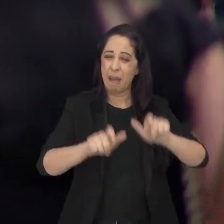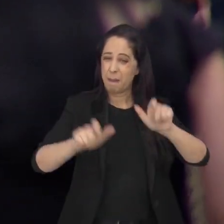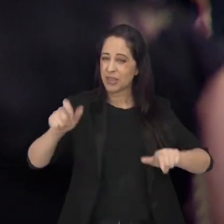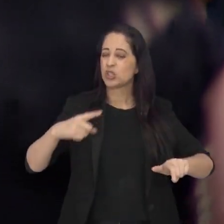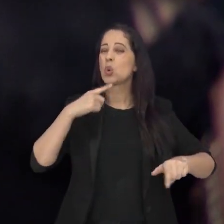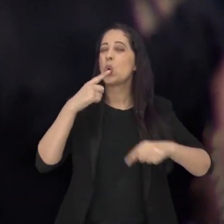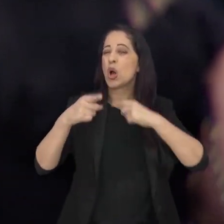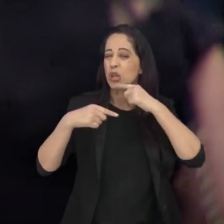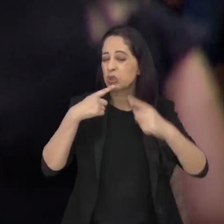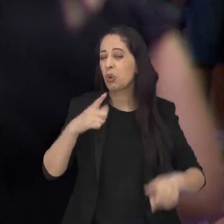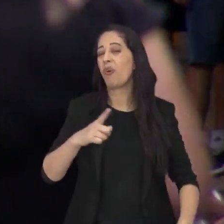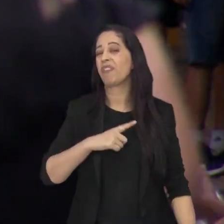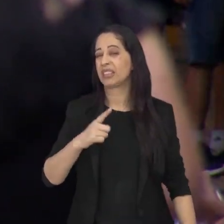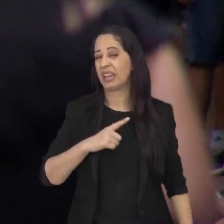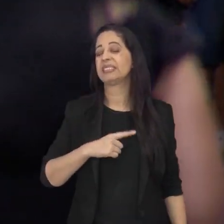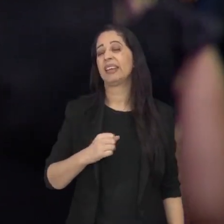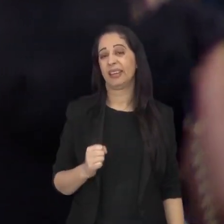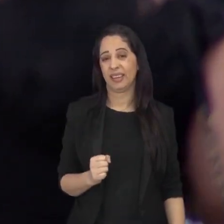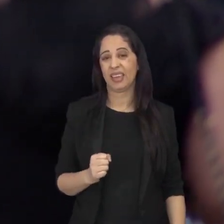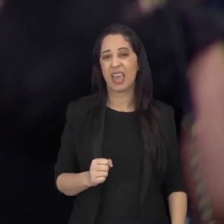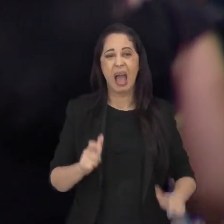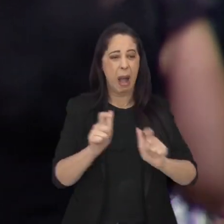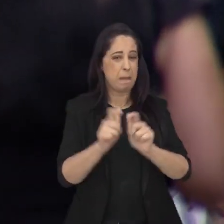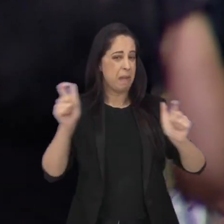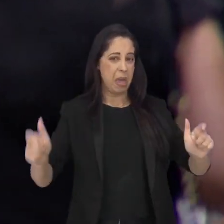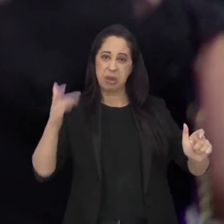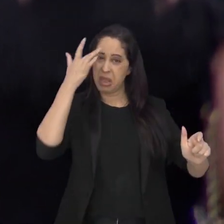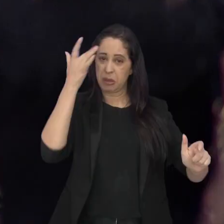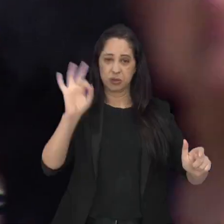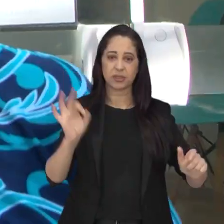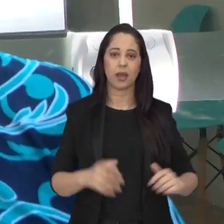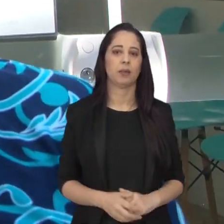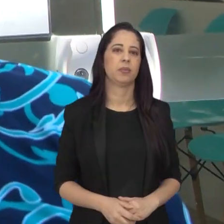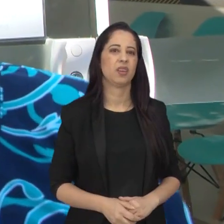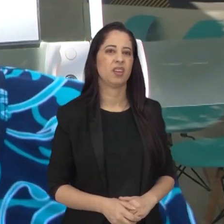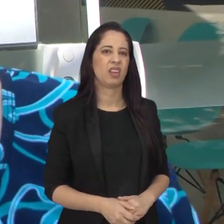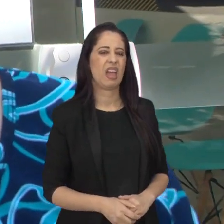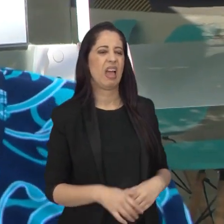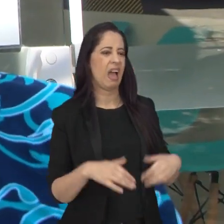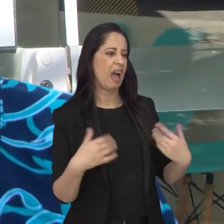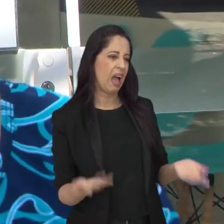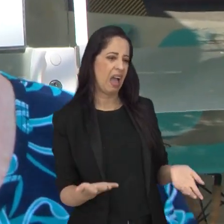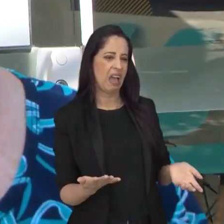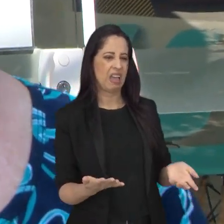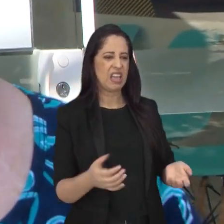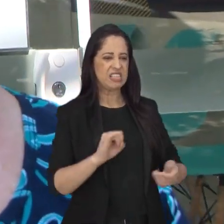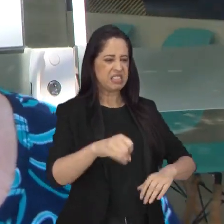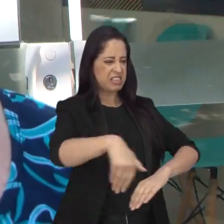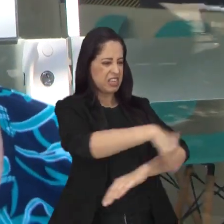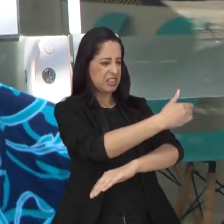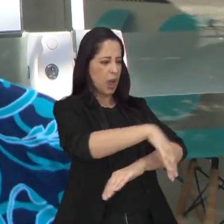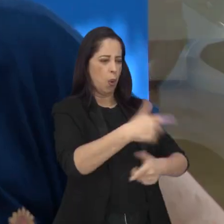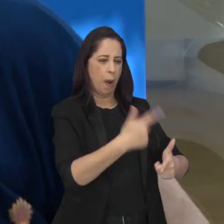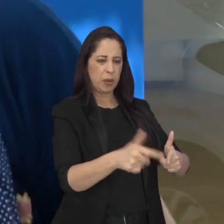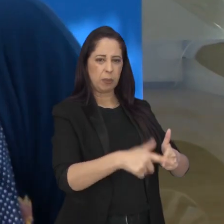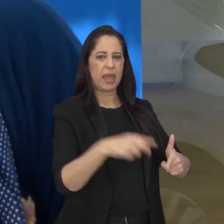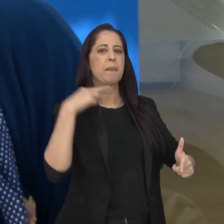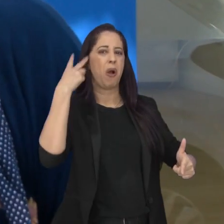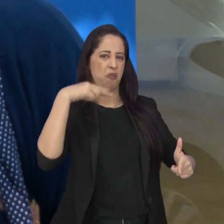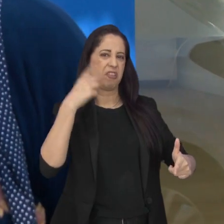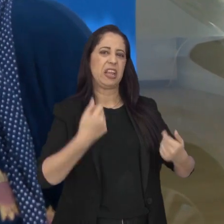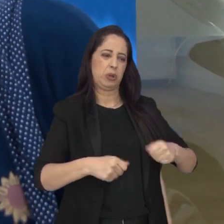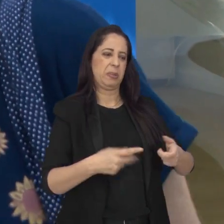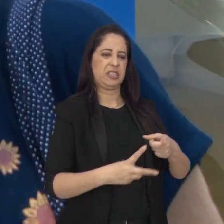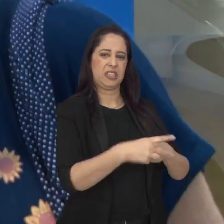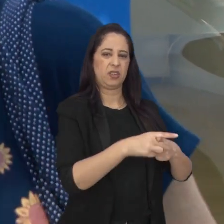bem comum. Muita gente não sabe ao certo o que faz um vereador. Na rua, as coisas que estão precisando, eles fazem, né? Tem que